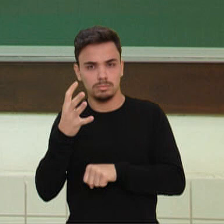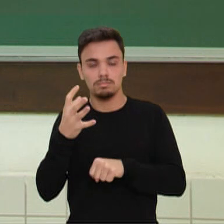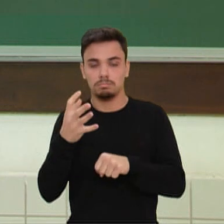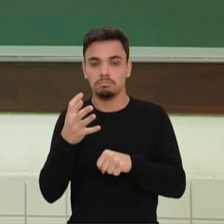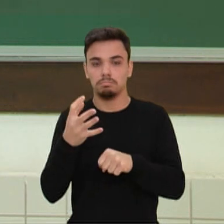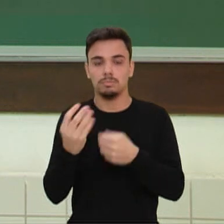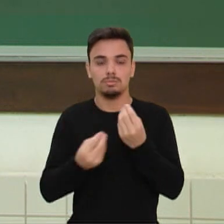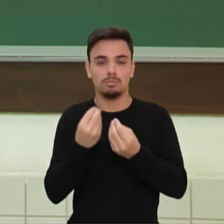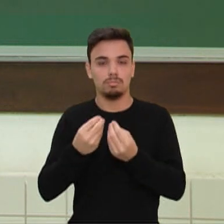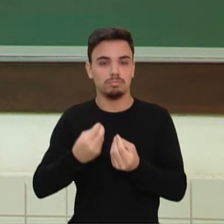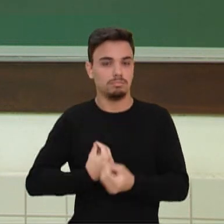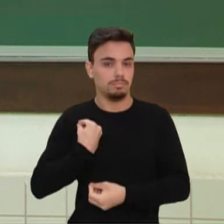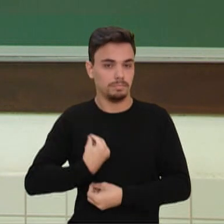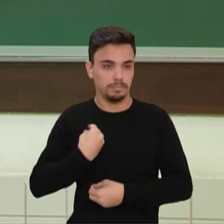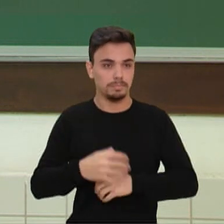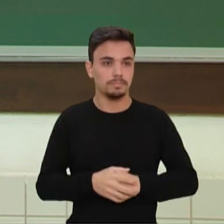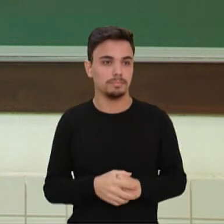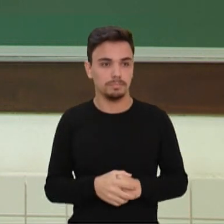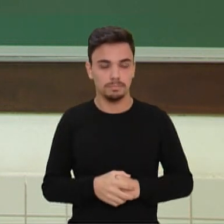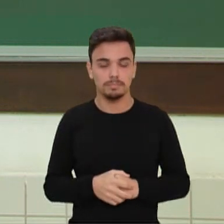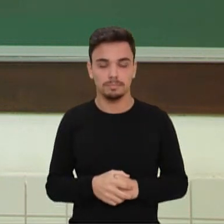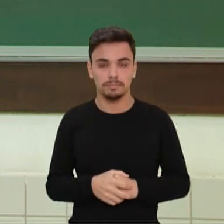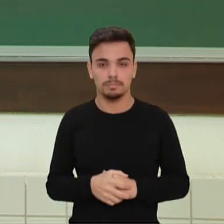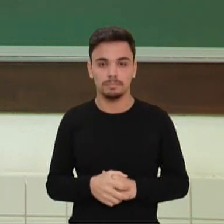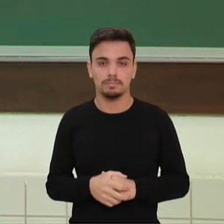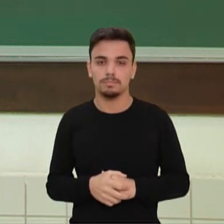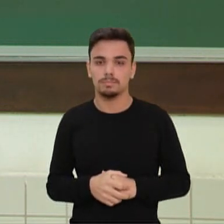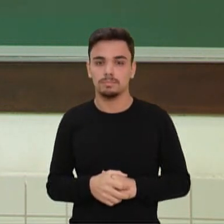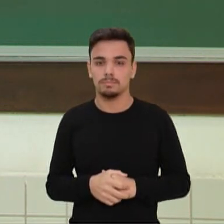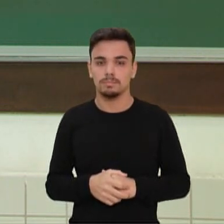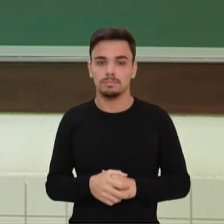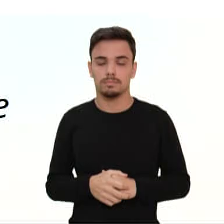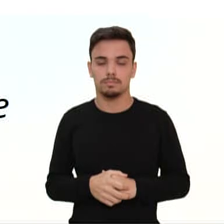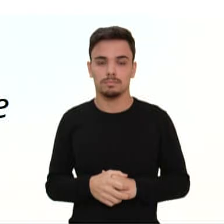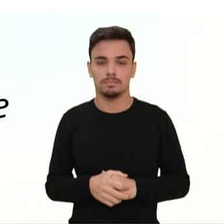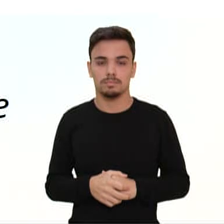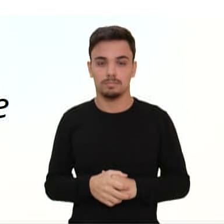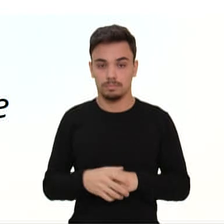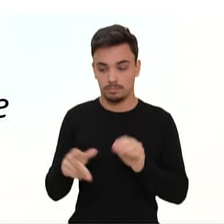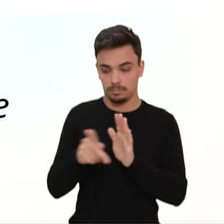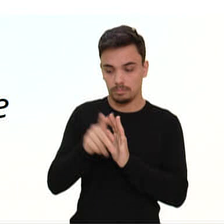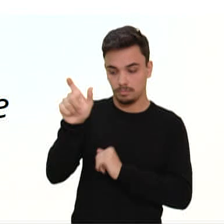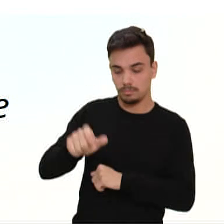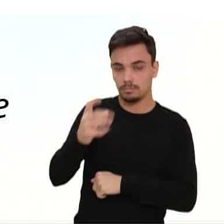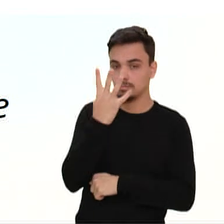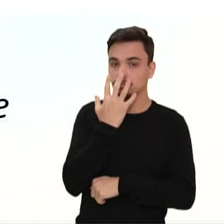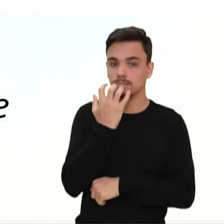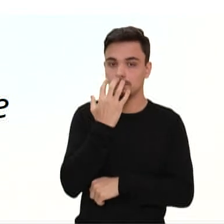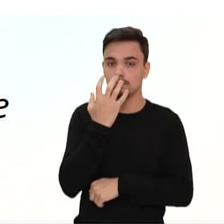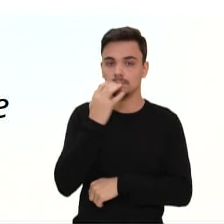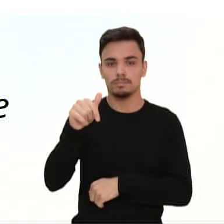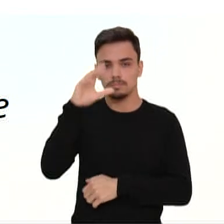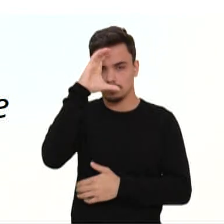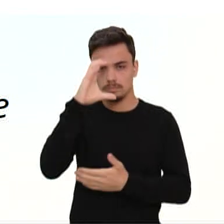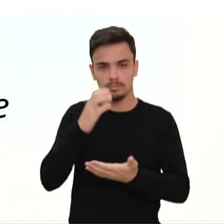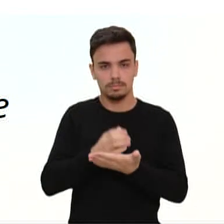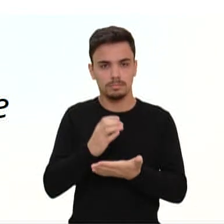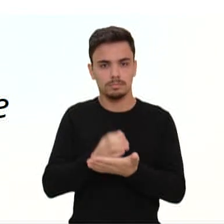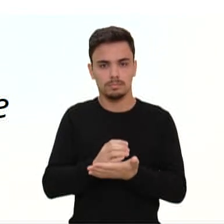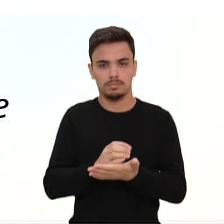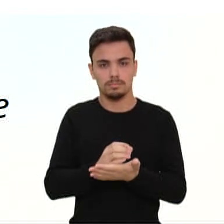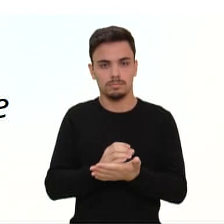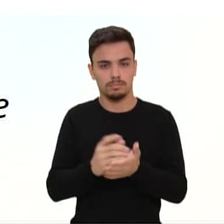existência. É essa análise que o Nietzsche faz sobre Sócrates. Para Nietzsche, esta confiança socrática